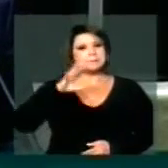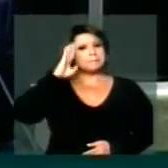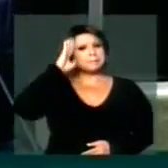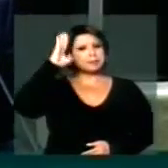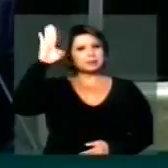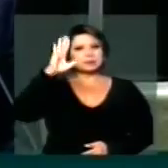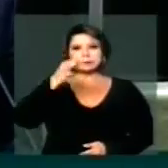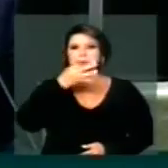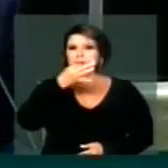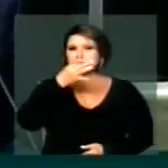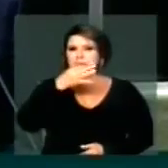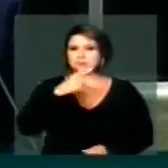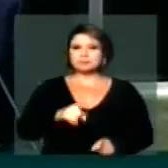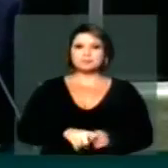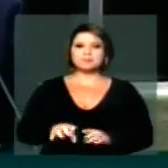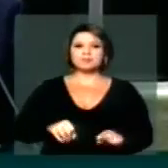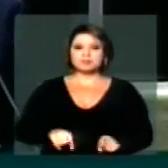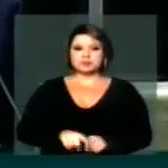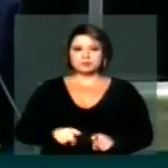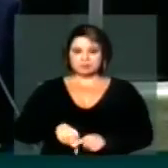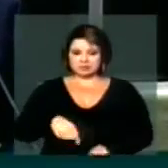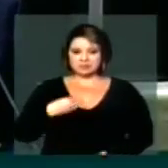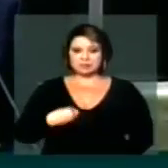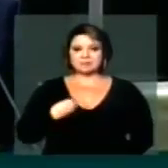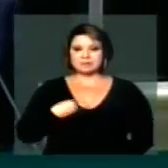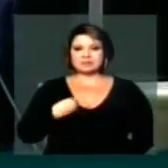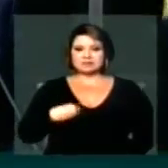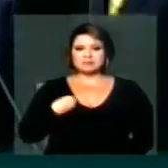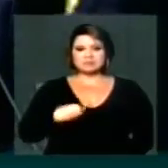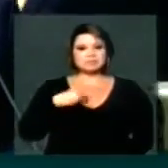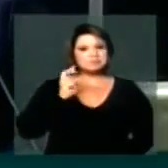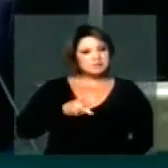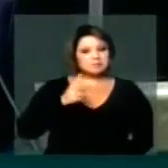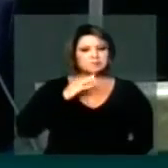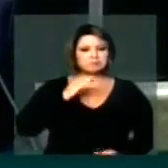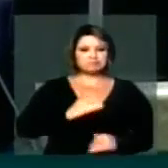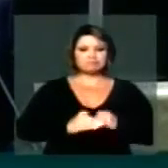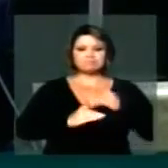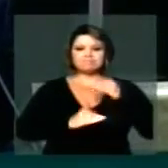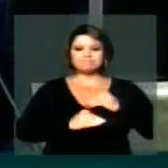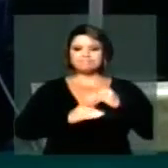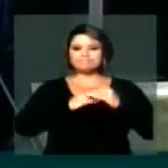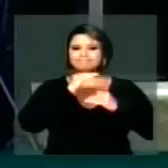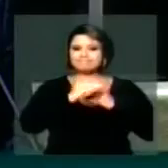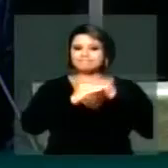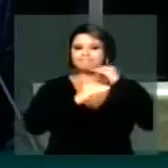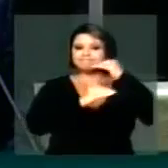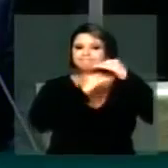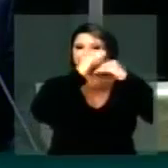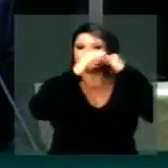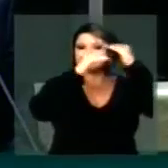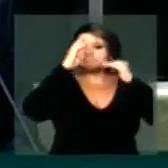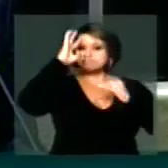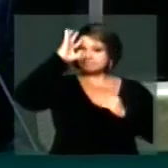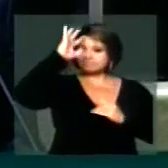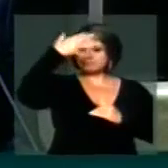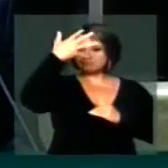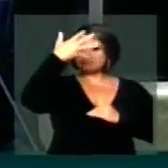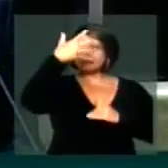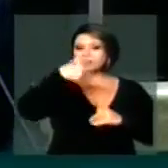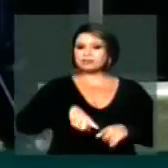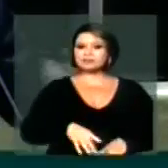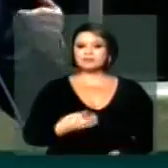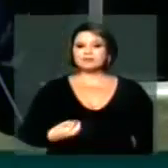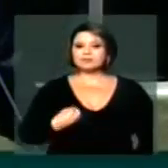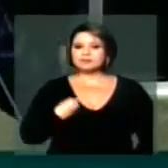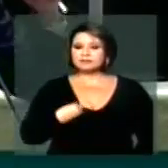minha opinião, devemos ter presente a cada passo, a cada decisão que interfere